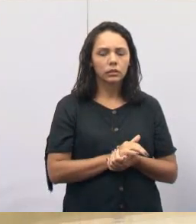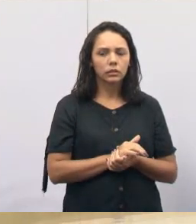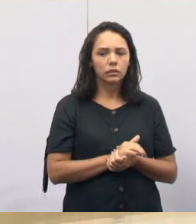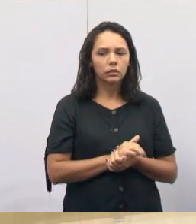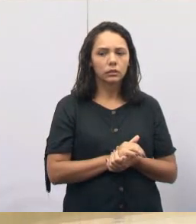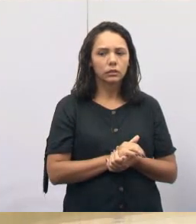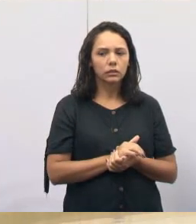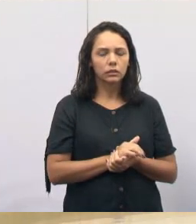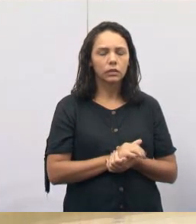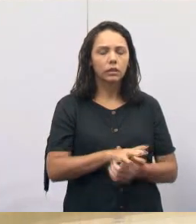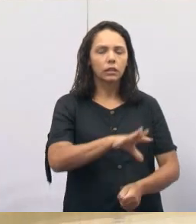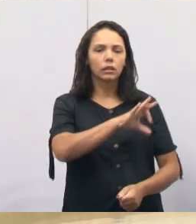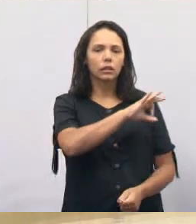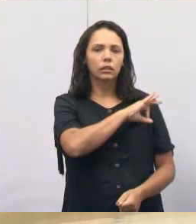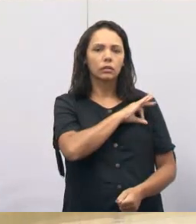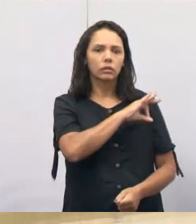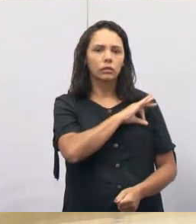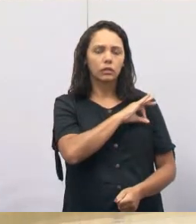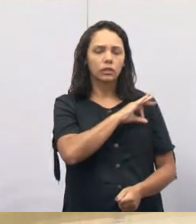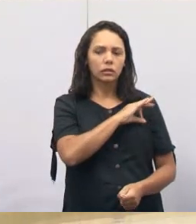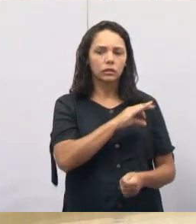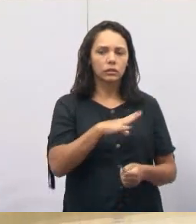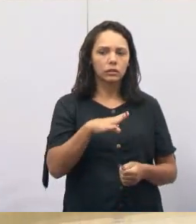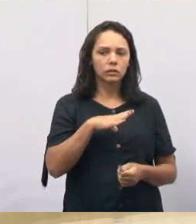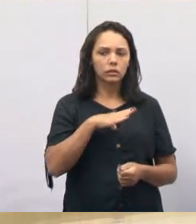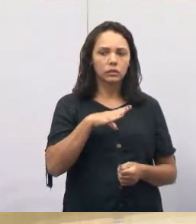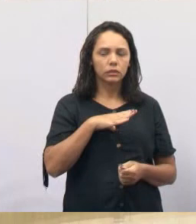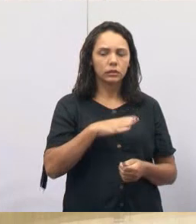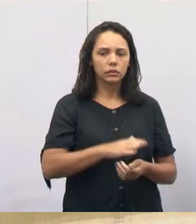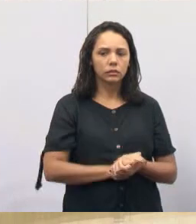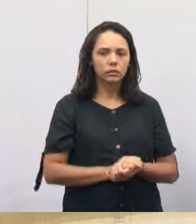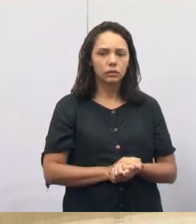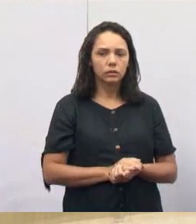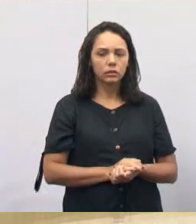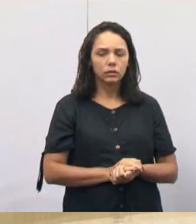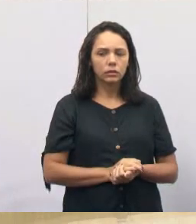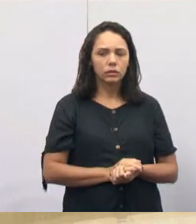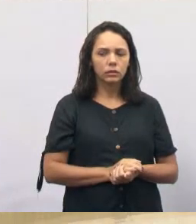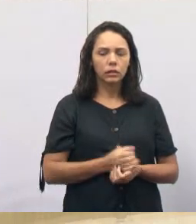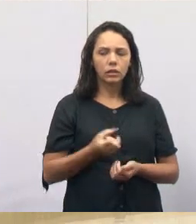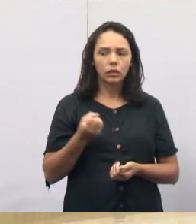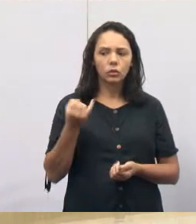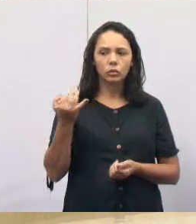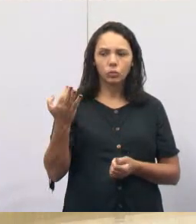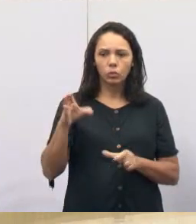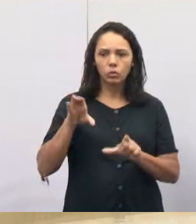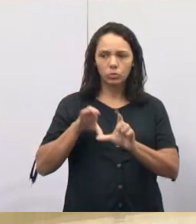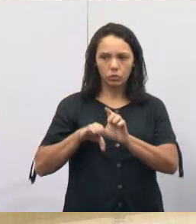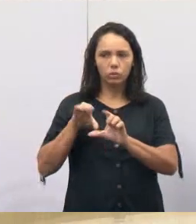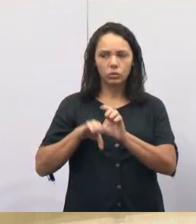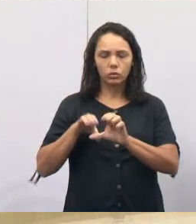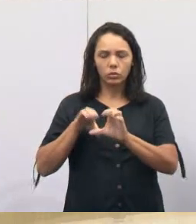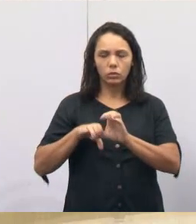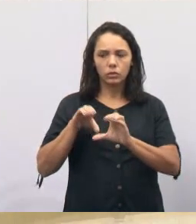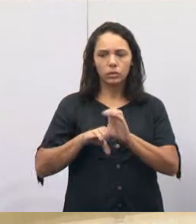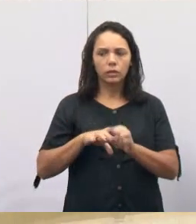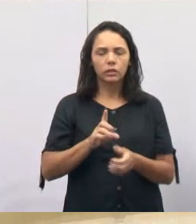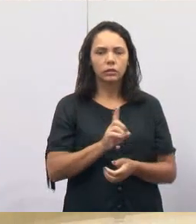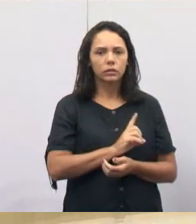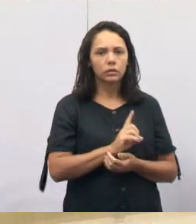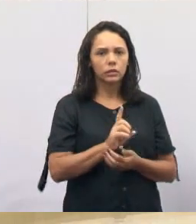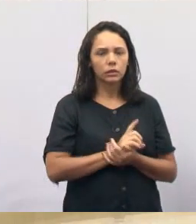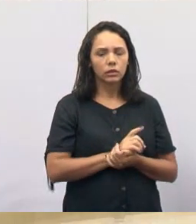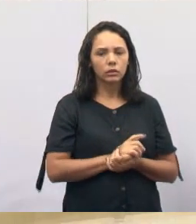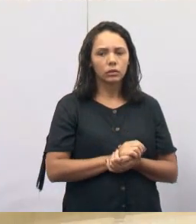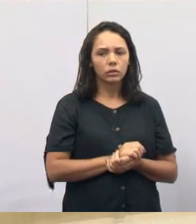municipais e guarda civil municipal. 1.2. Todos são concursados? Não. Os ocupantes do cargo